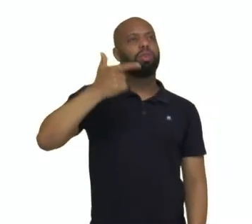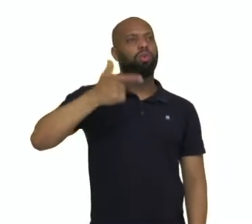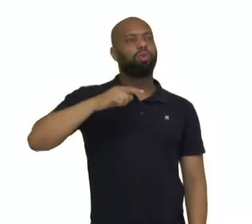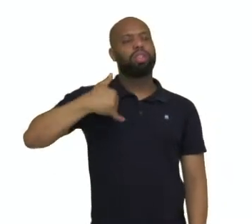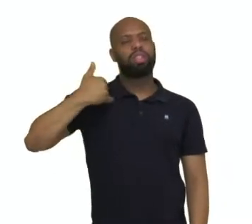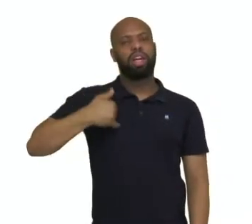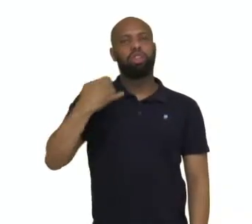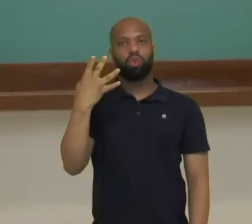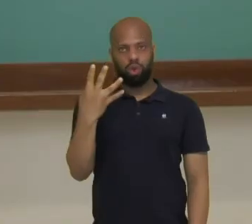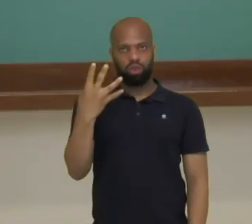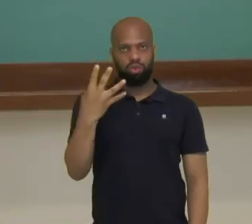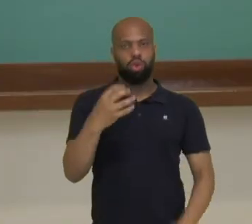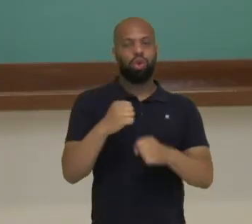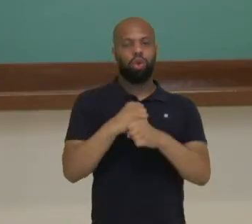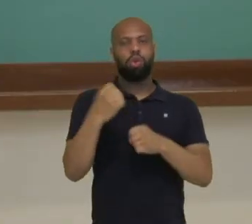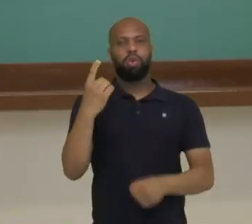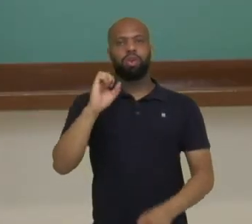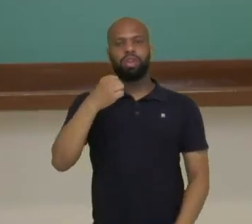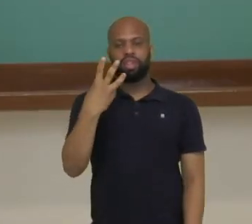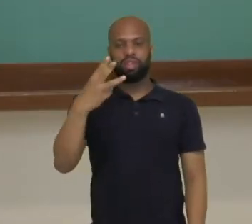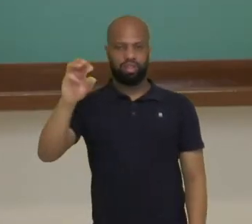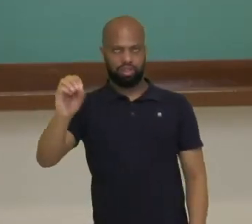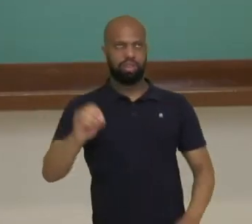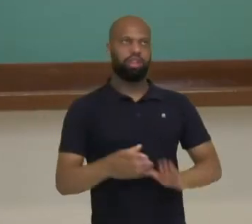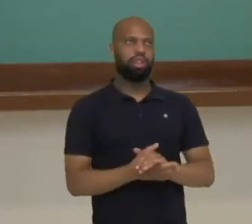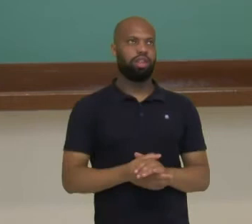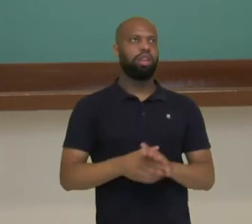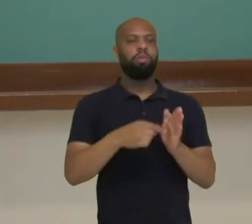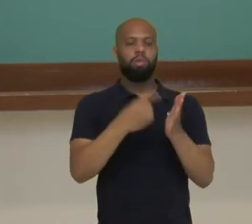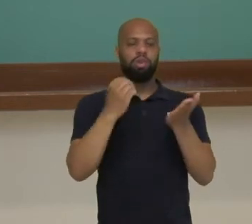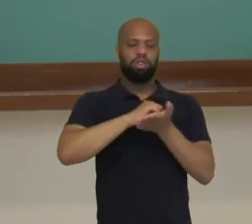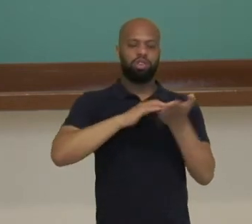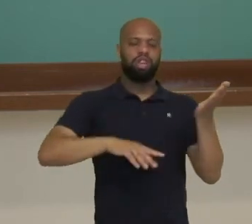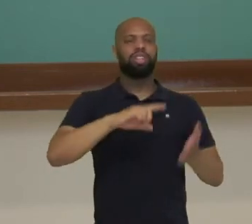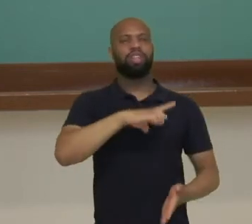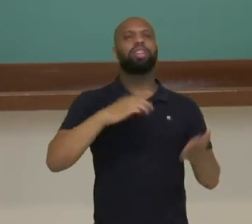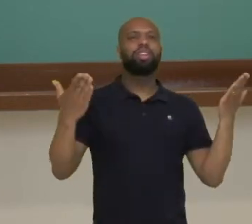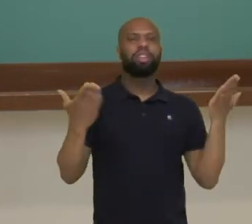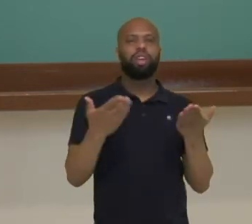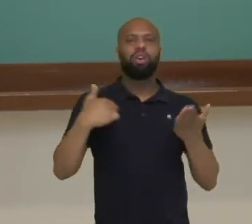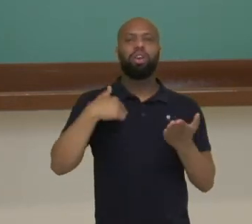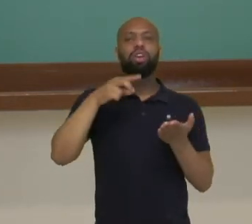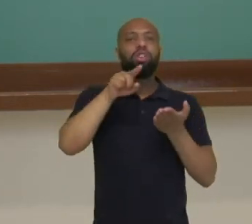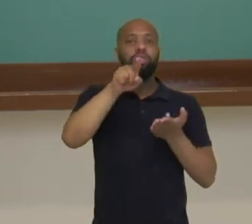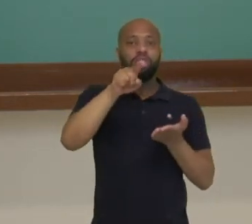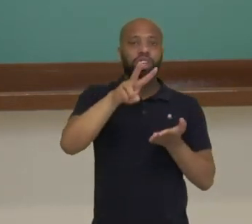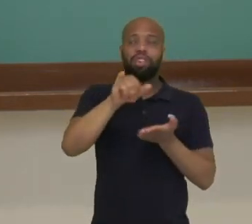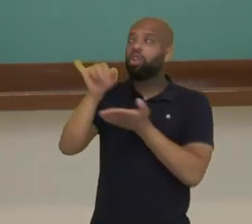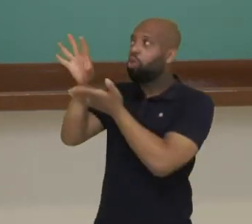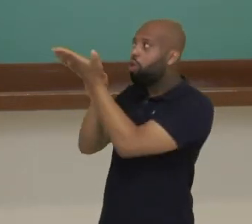em 1830. E nossa primeira atividade. Quero que vocês copiem no caderno de vocês essa